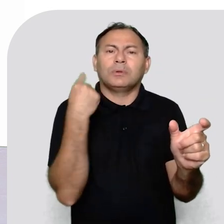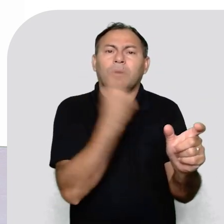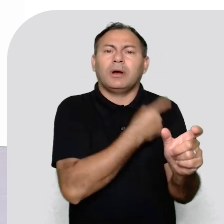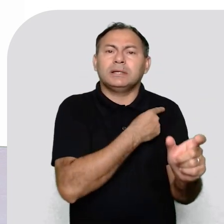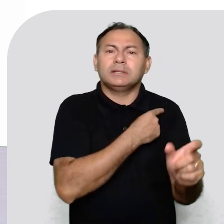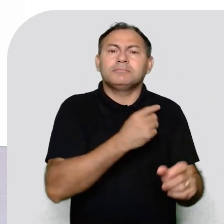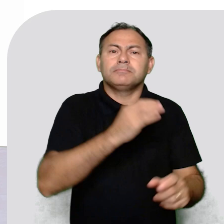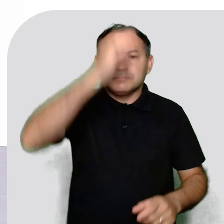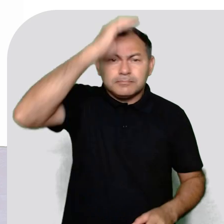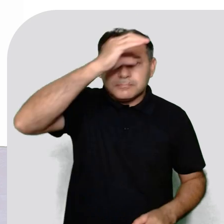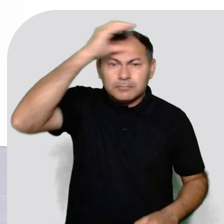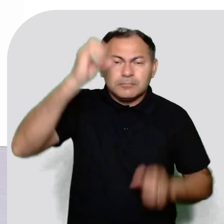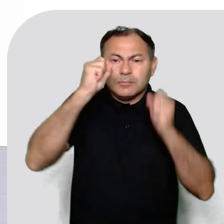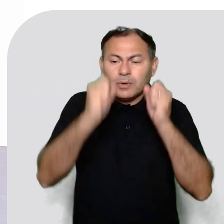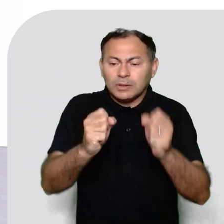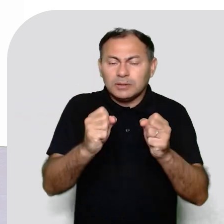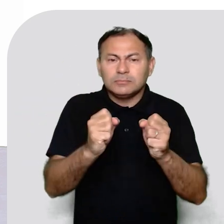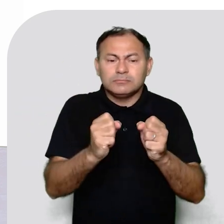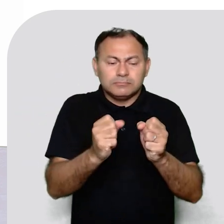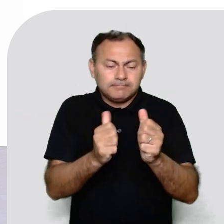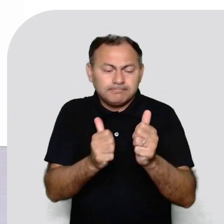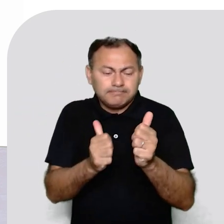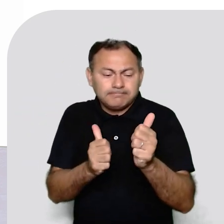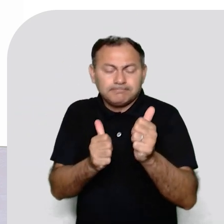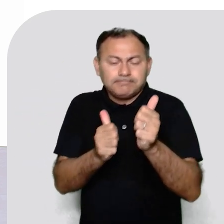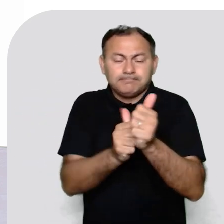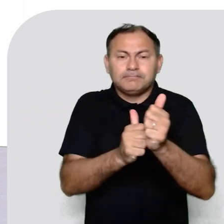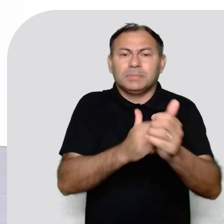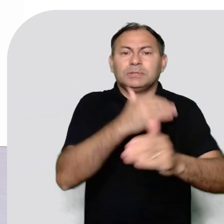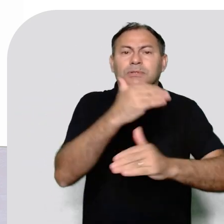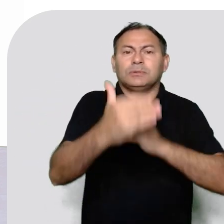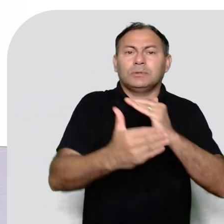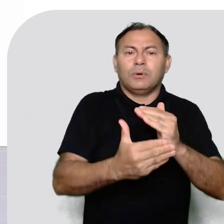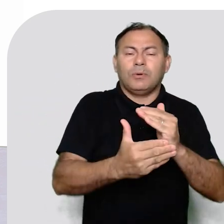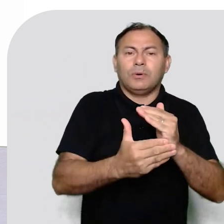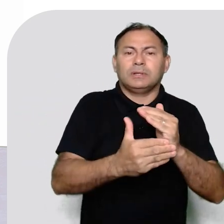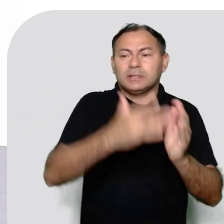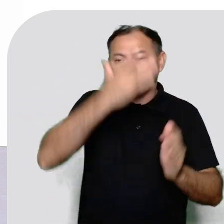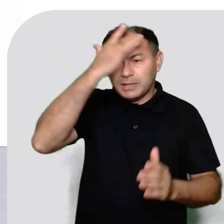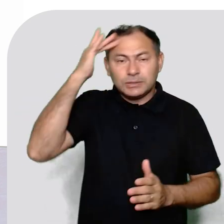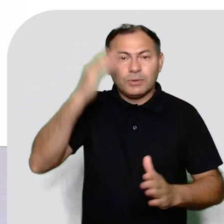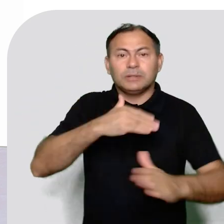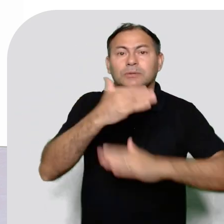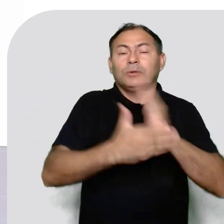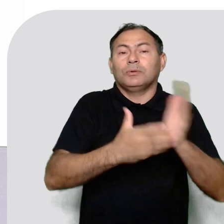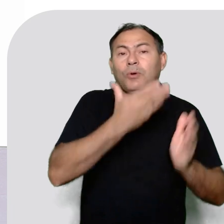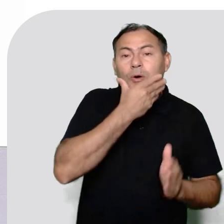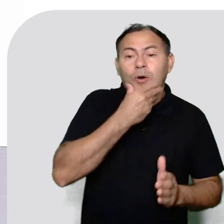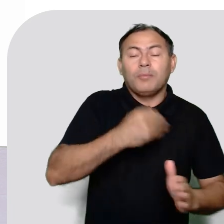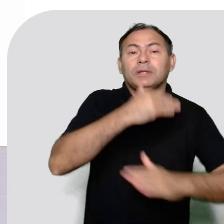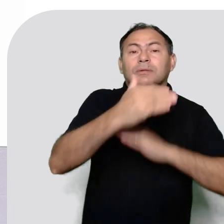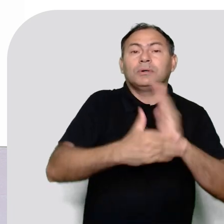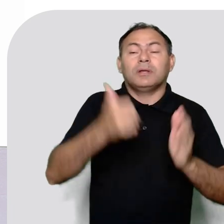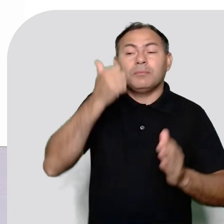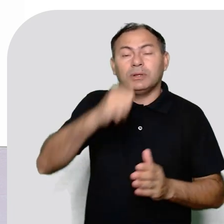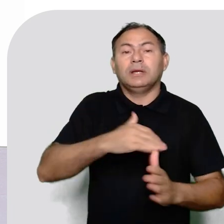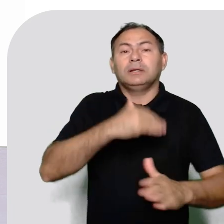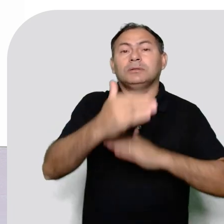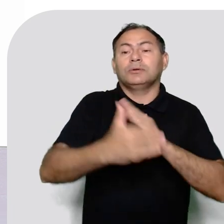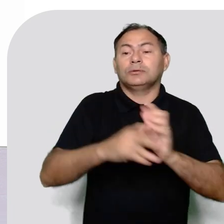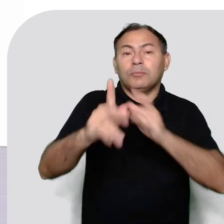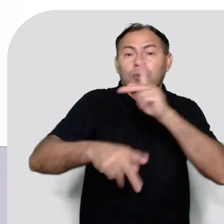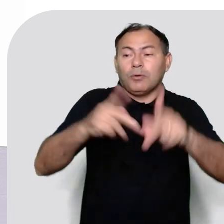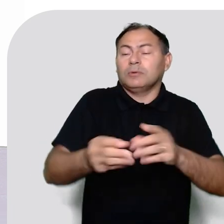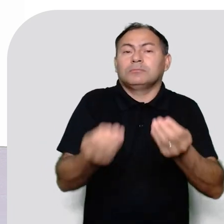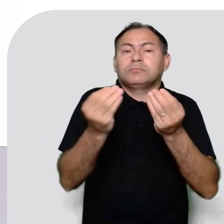nós cristãos podemos nos aproximar de todo homem e de toda mulher e de toda a humanidade.